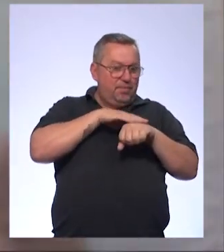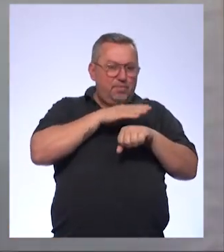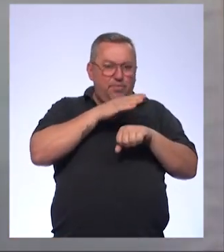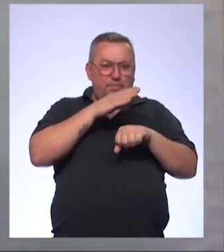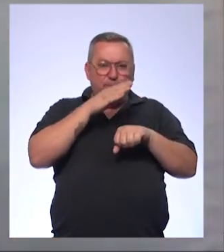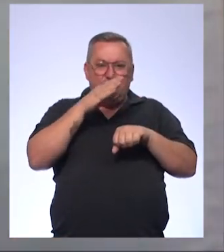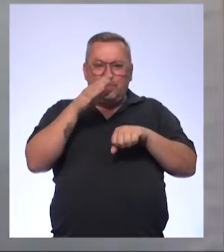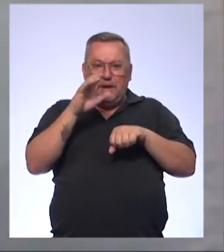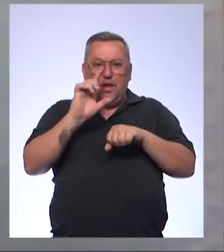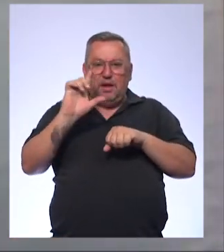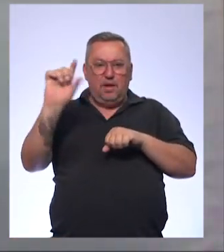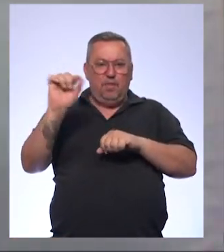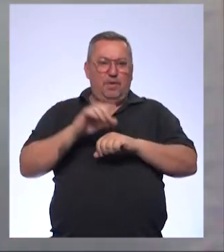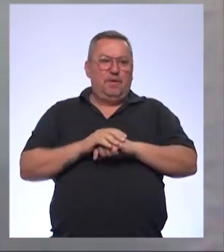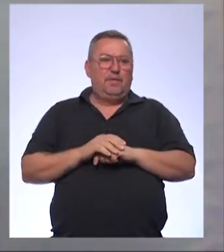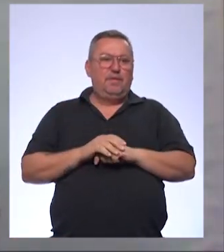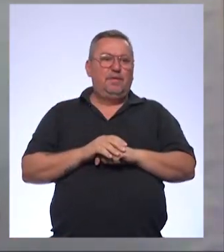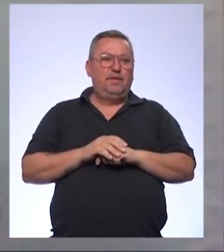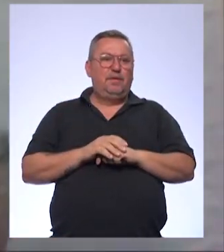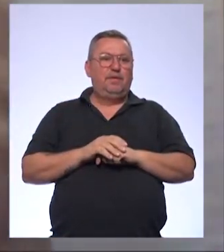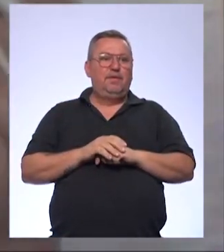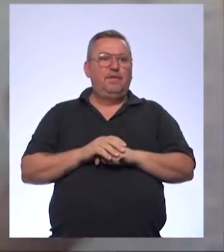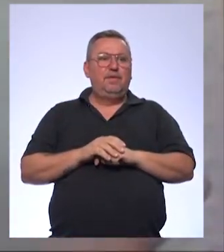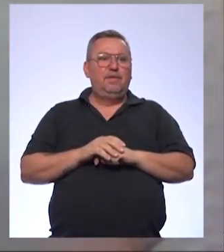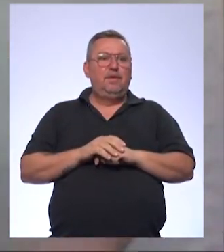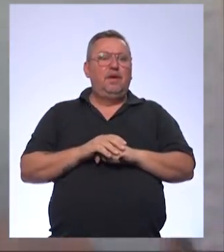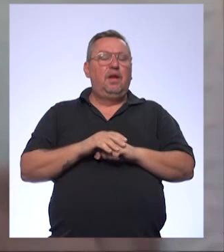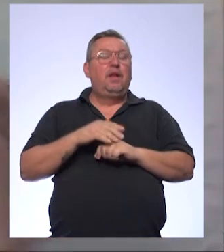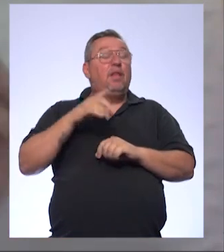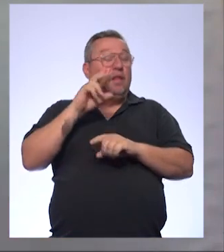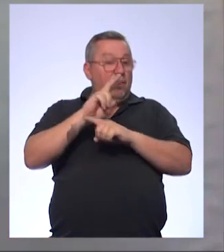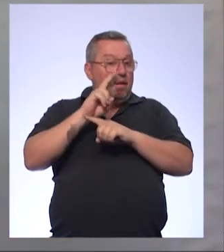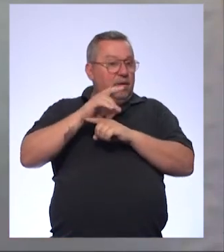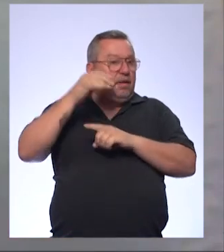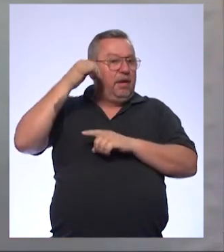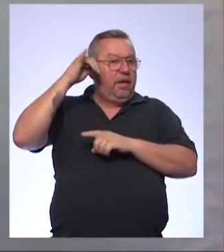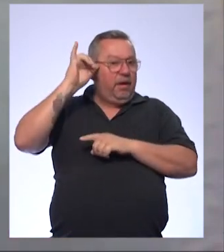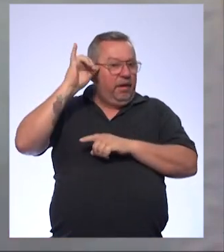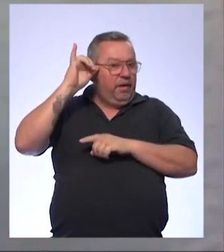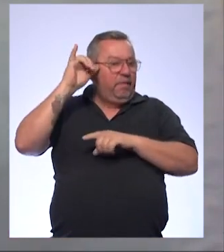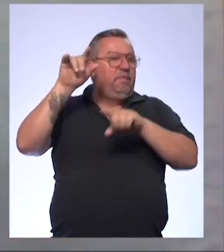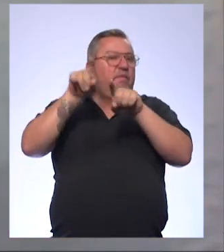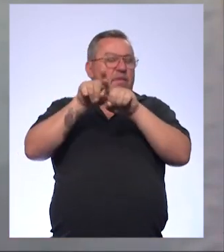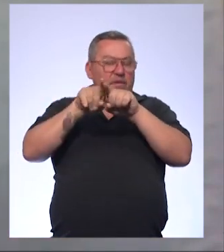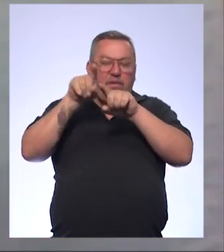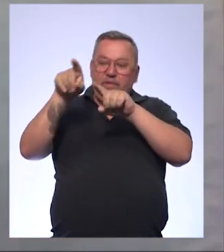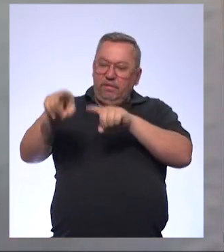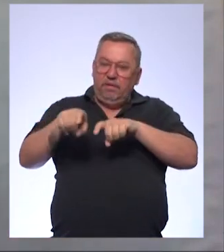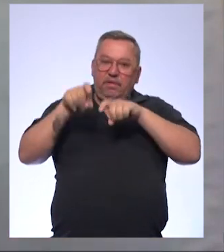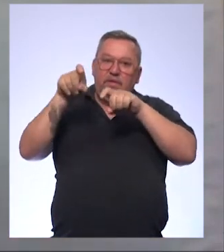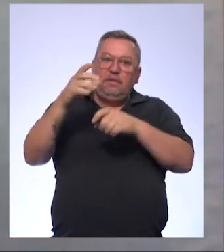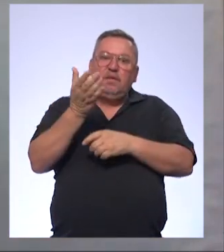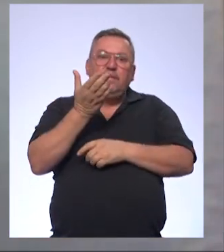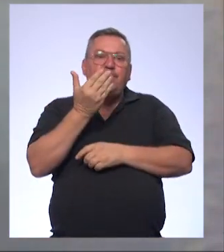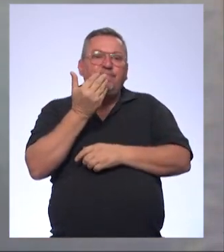eles precisavam se deslocar. Criavam gados, agricultura de